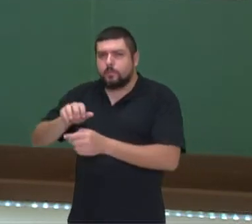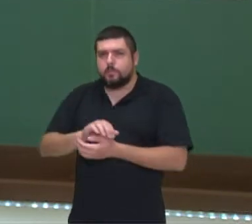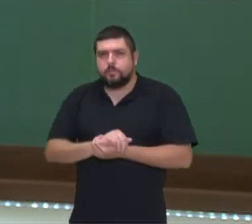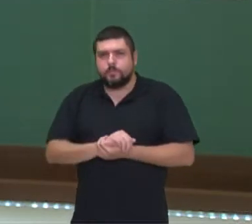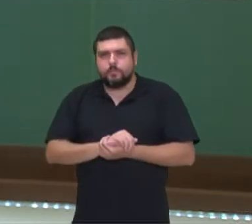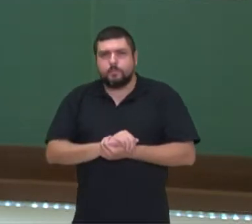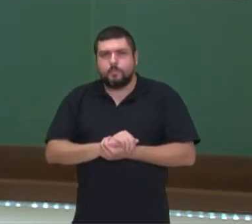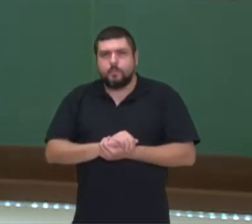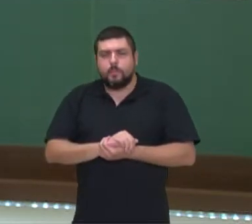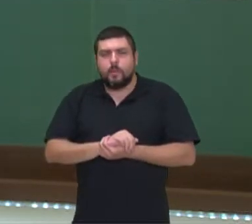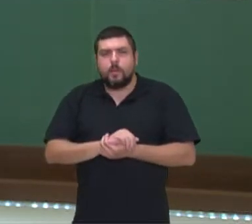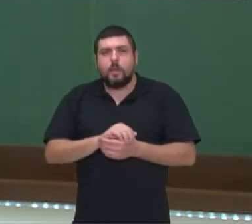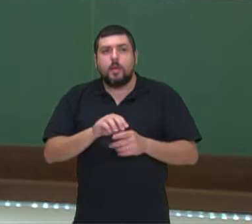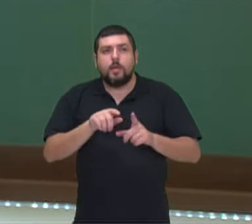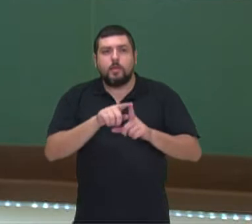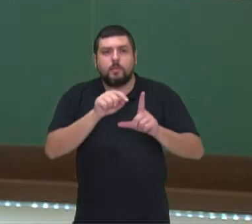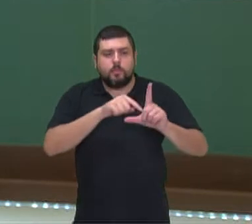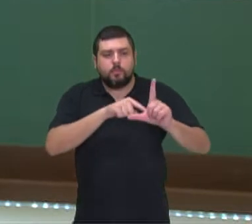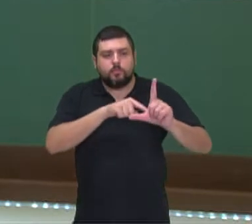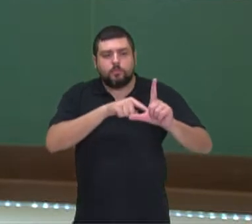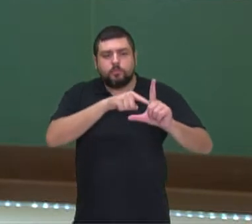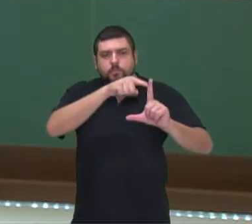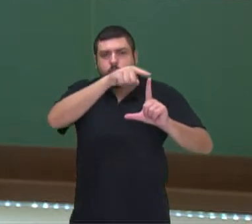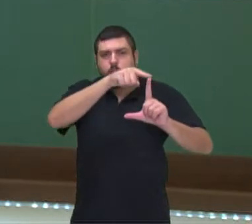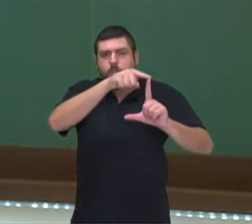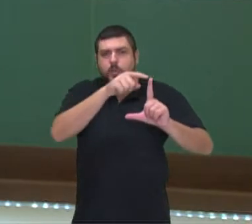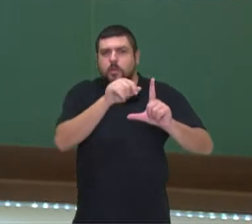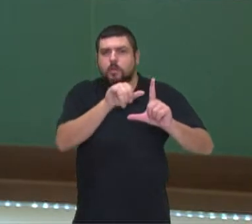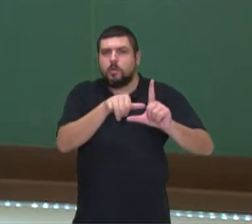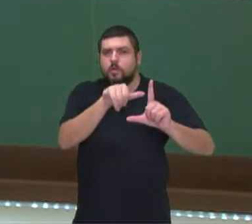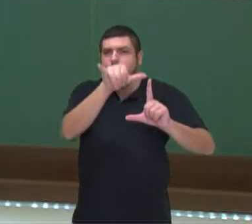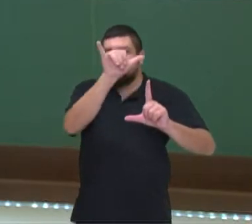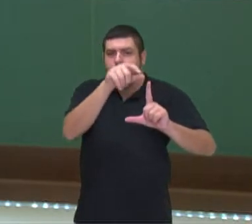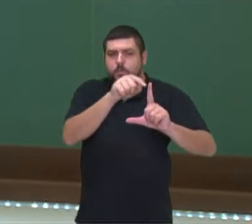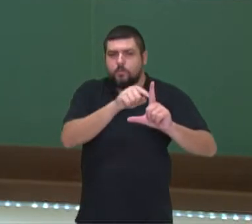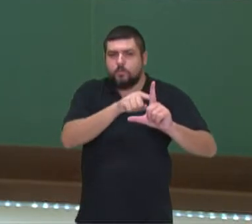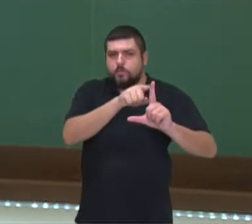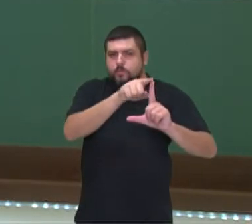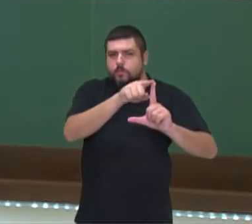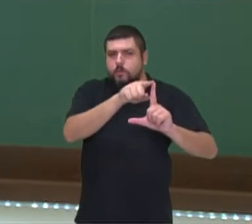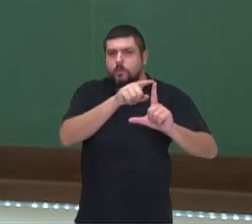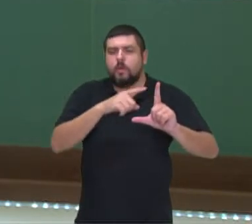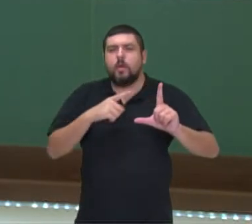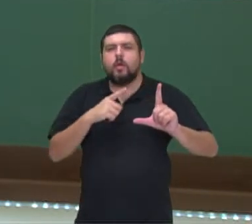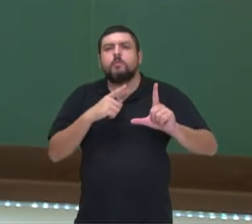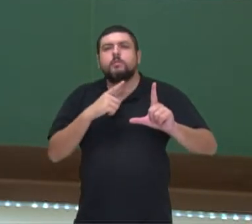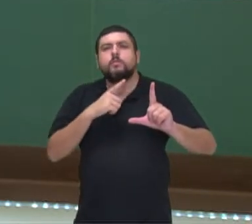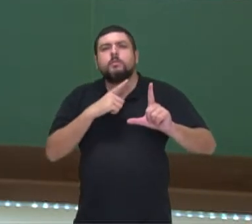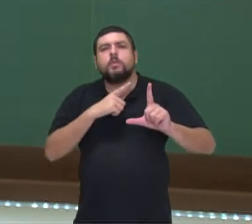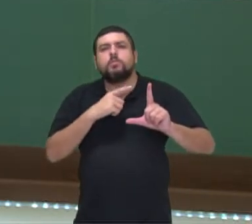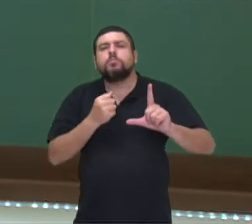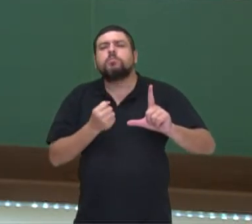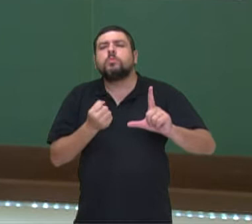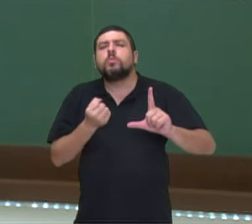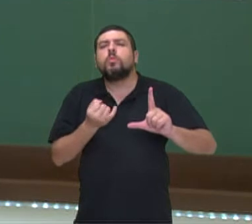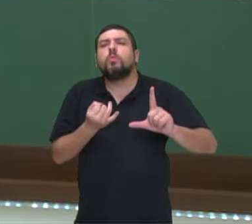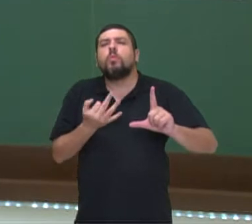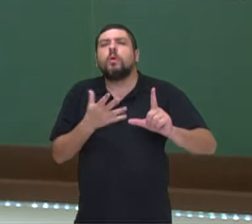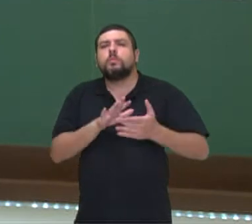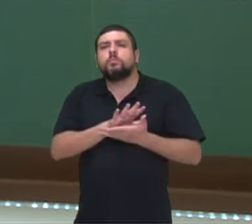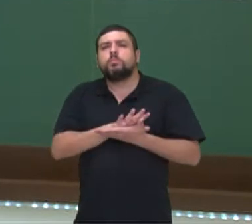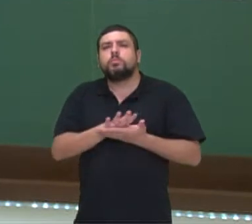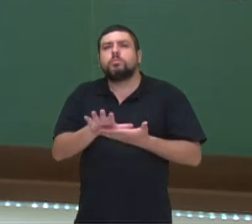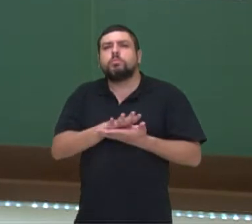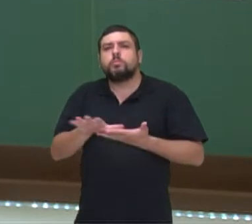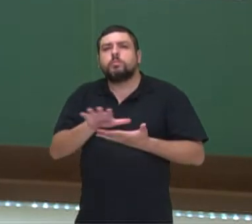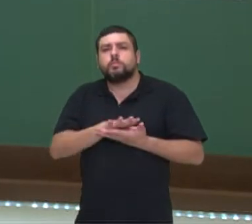exemplo, né? E aqui no eixo Y, que é o eixo vertical, nós temos o consumo de energia. O tanto